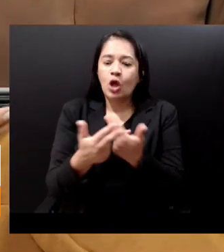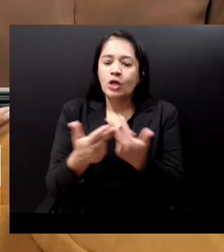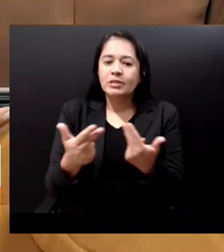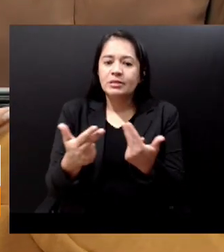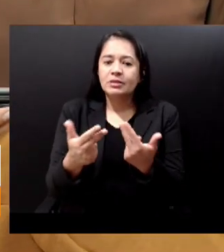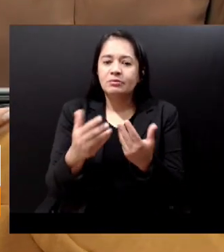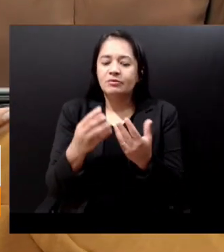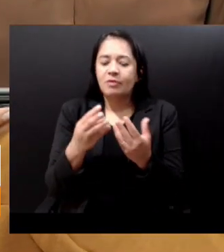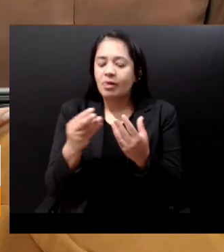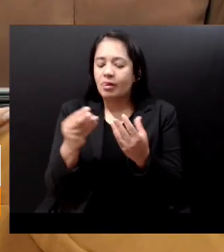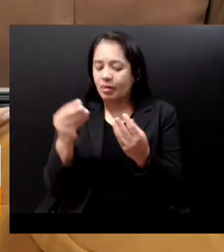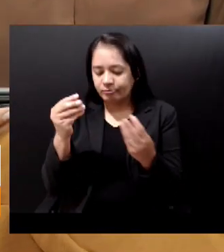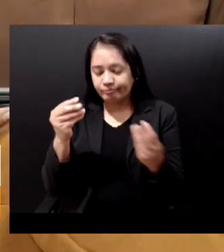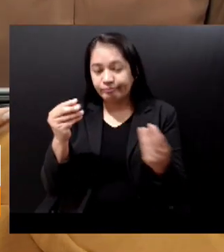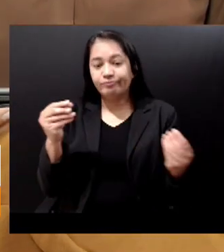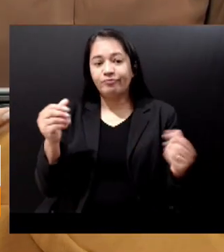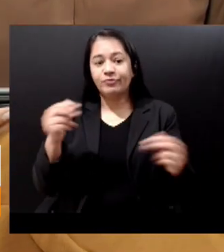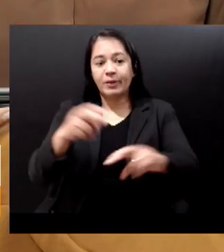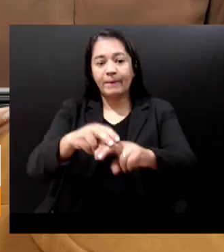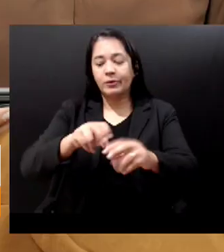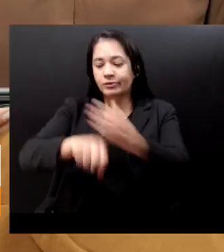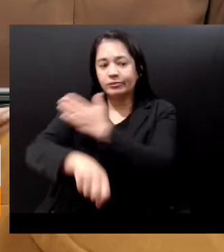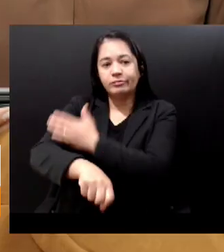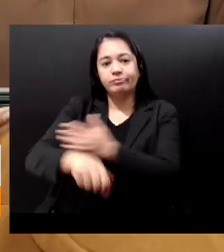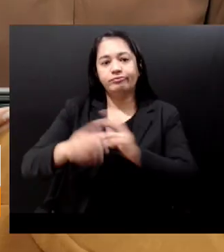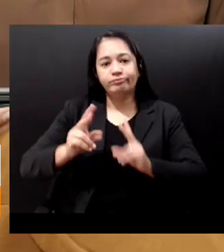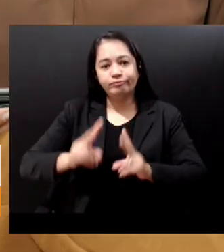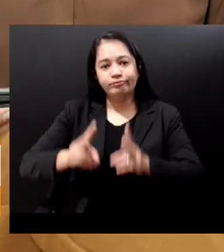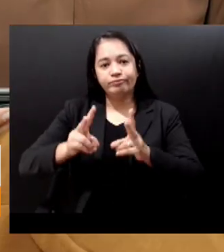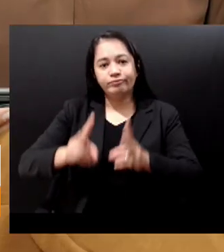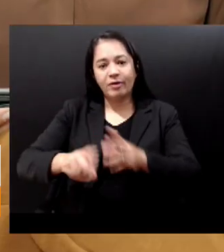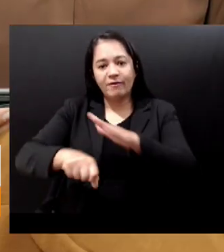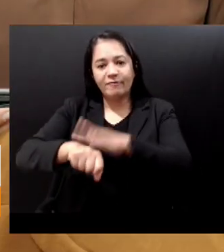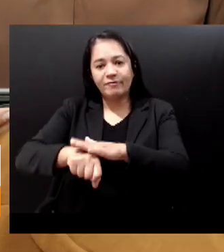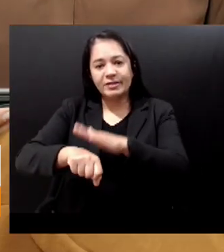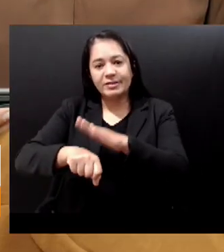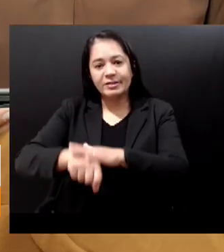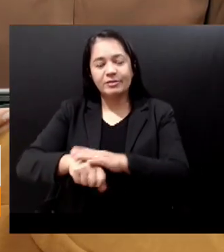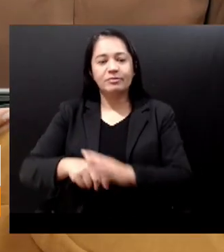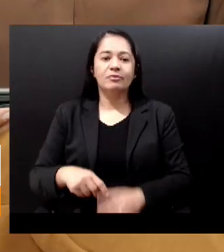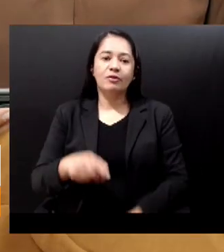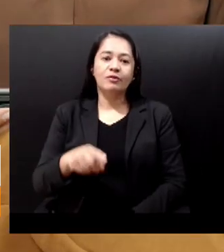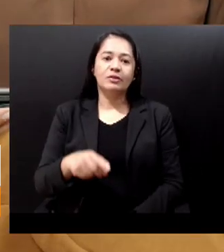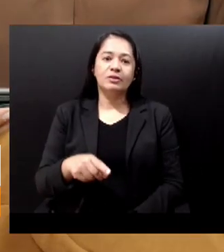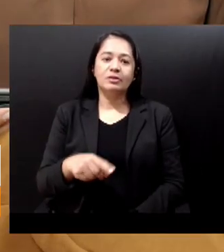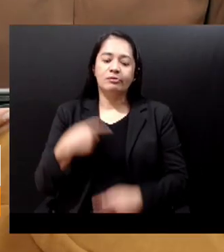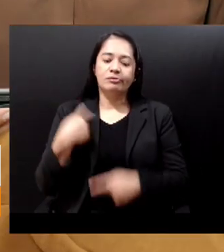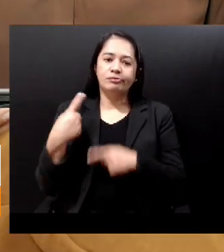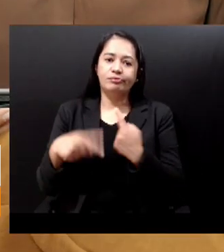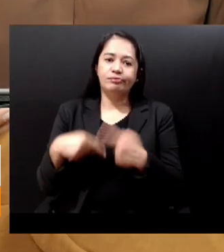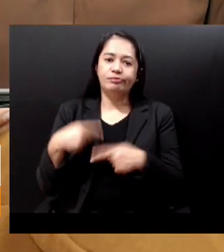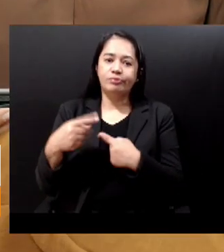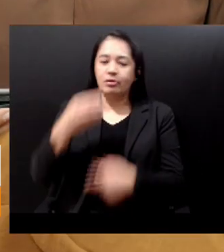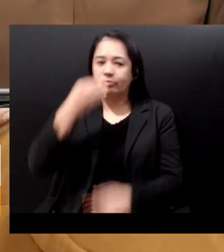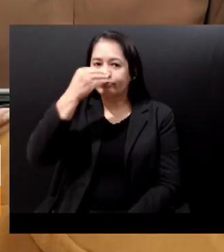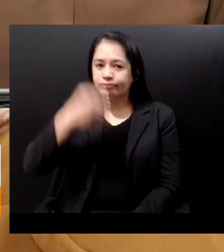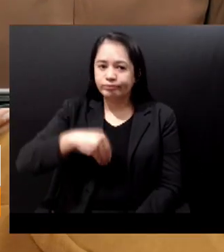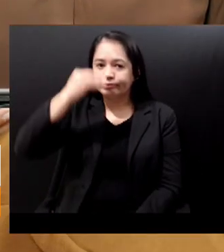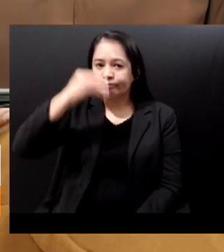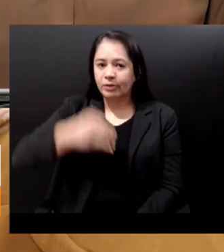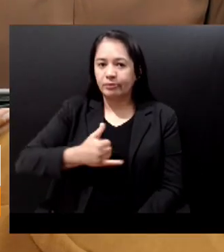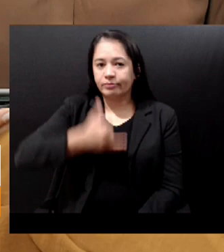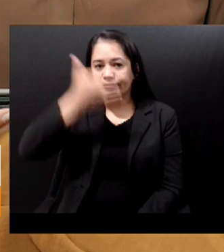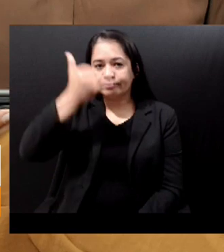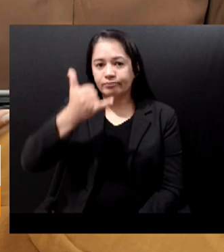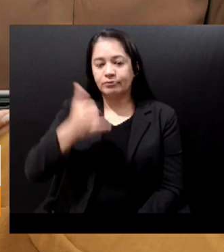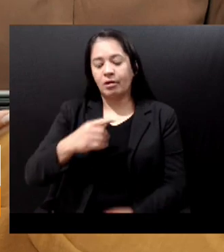aquela constância, fazendo isso constantemente, você vai tendo um ciclo de autossabotagem que eu diria que infinito. Então,